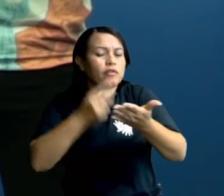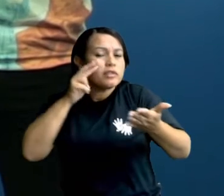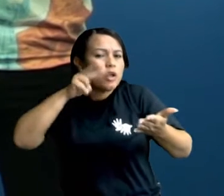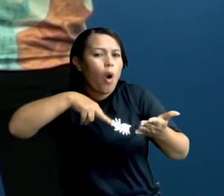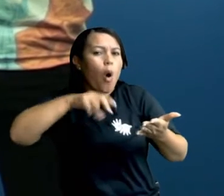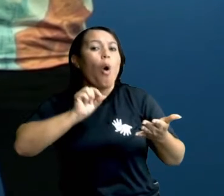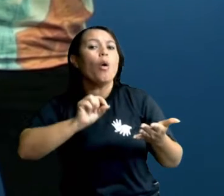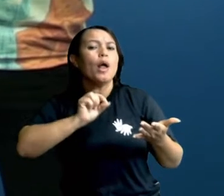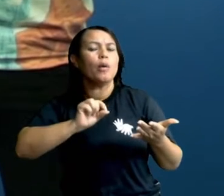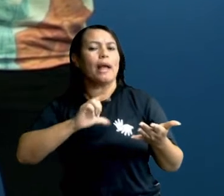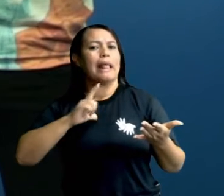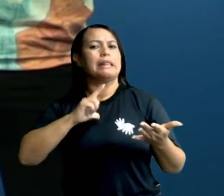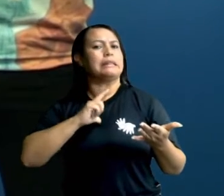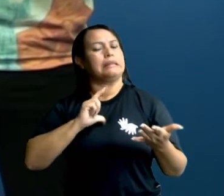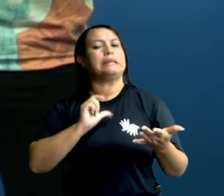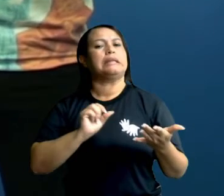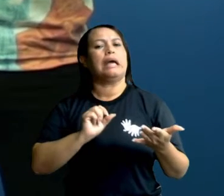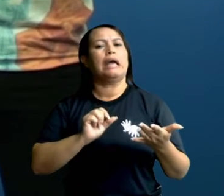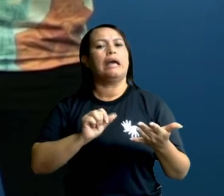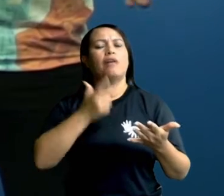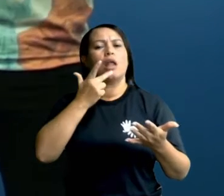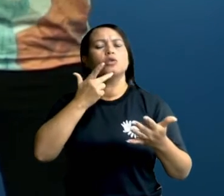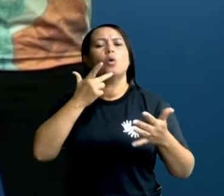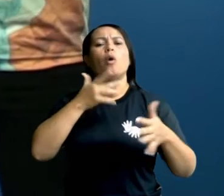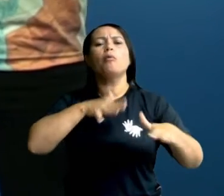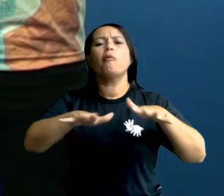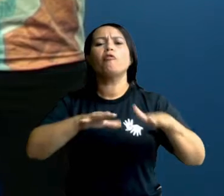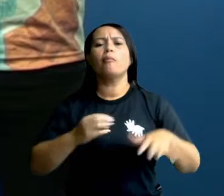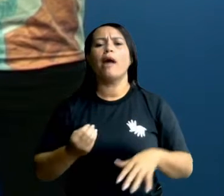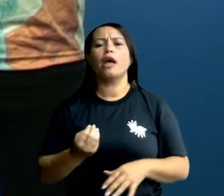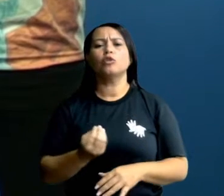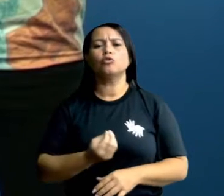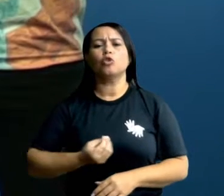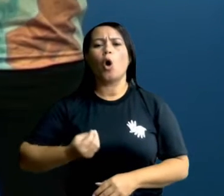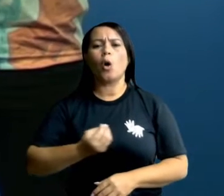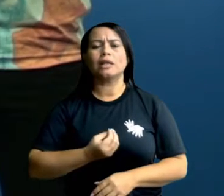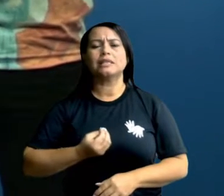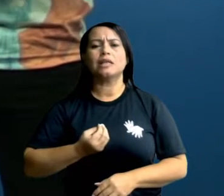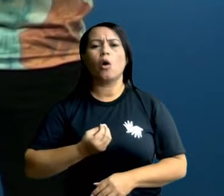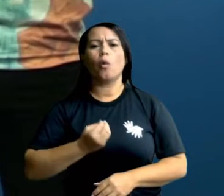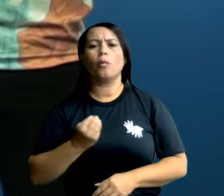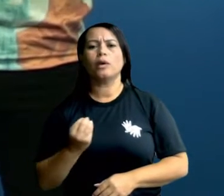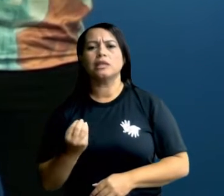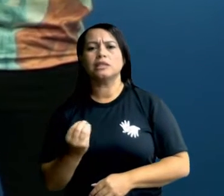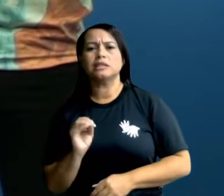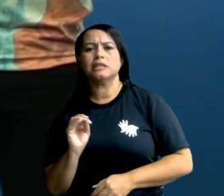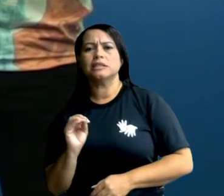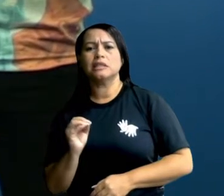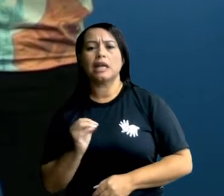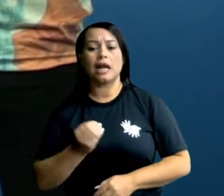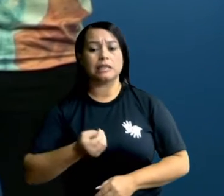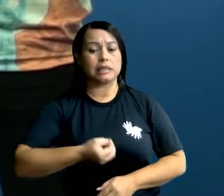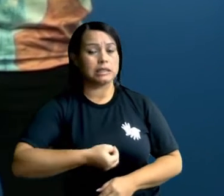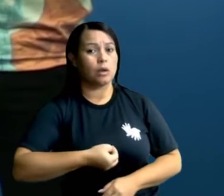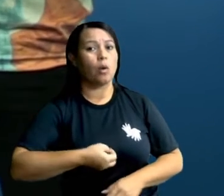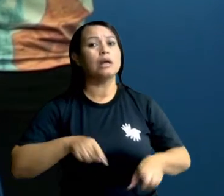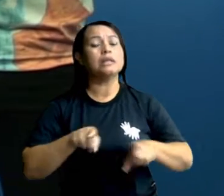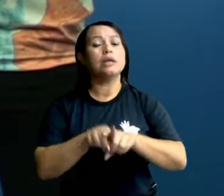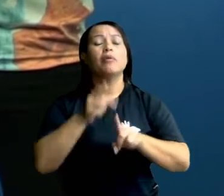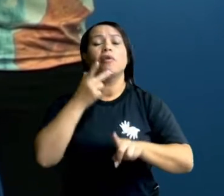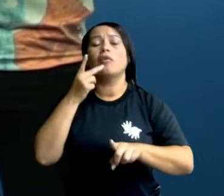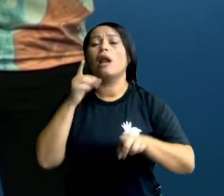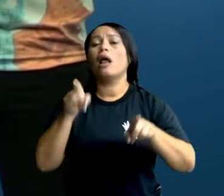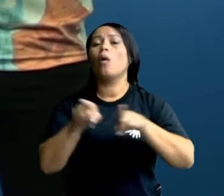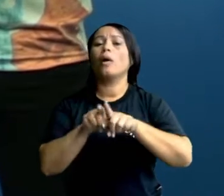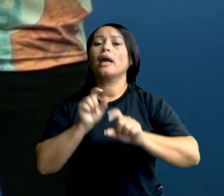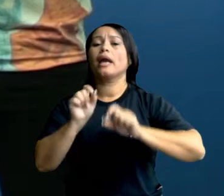exatamente uma ênfase dada ao movimento de rotação e ao movimento de translação. Porém, eu vou tratar também assim de forma,